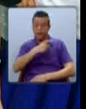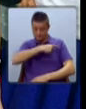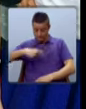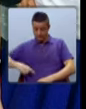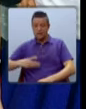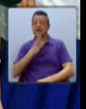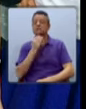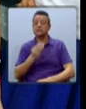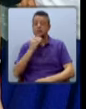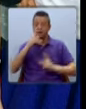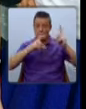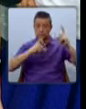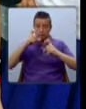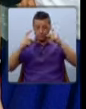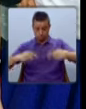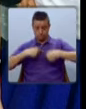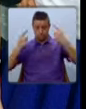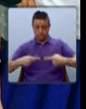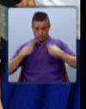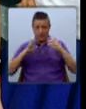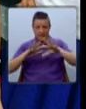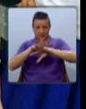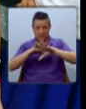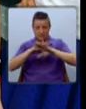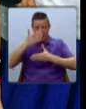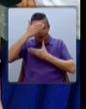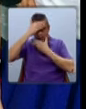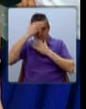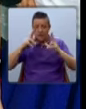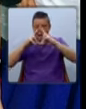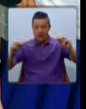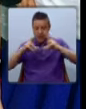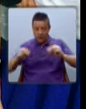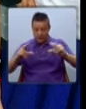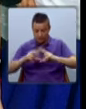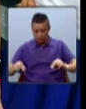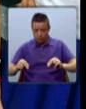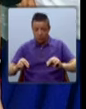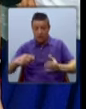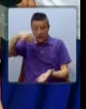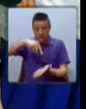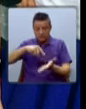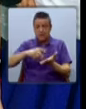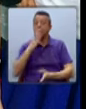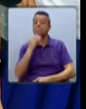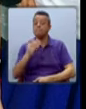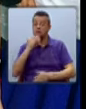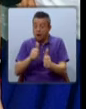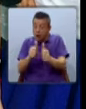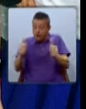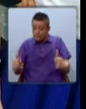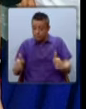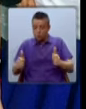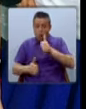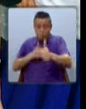ter metido na fotografia nas redes sociais Árabes e sobretudo libanesas exige-se que a representante Israelita seja agora afastada